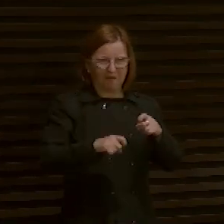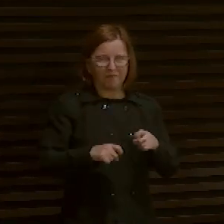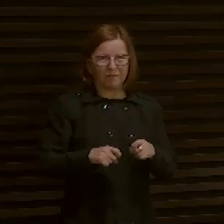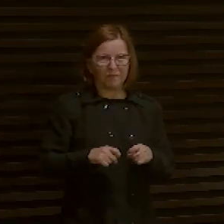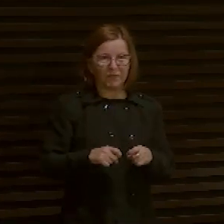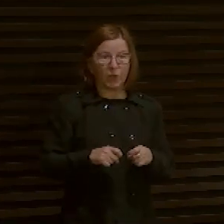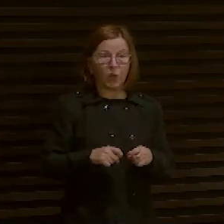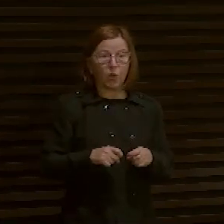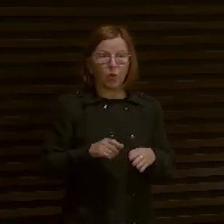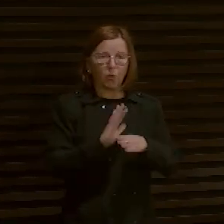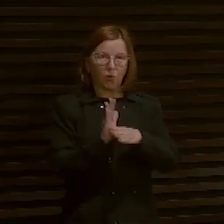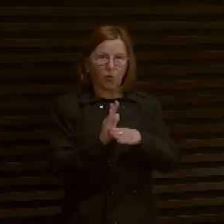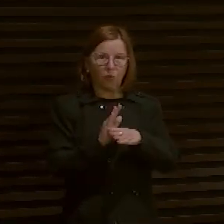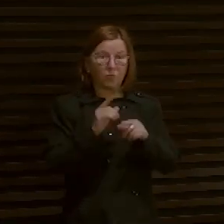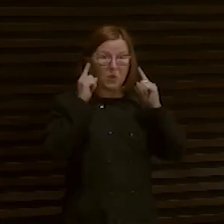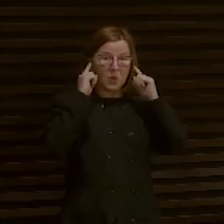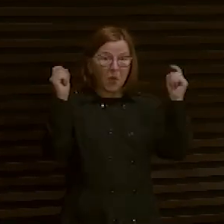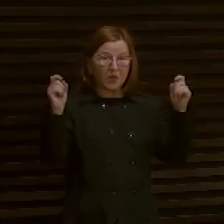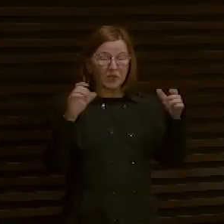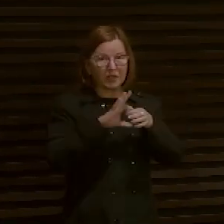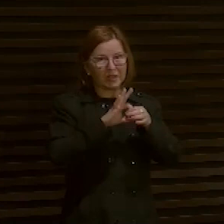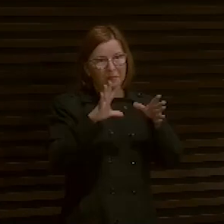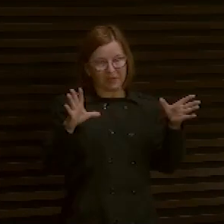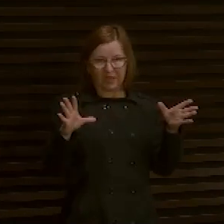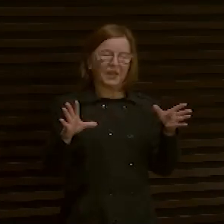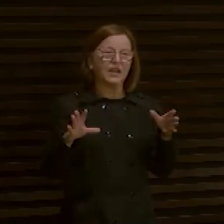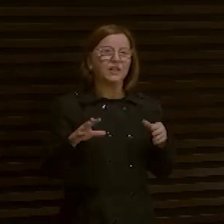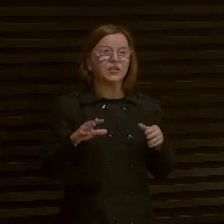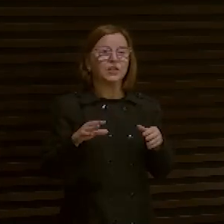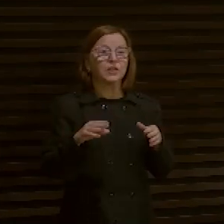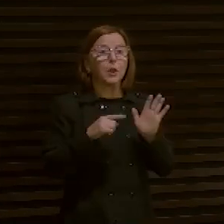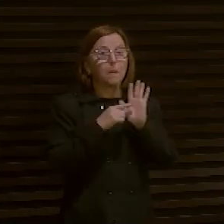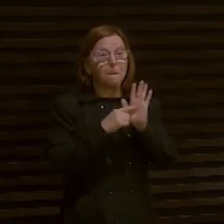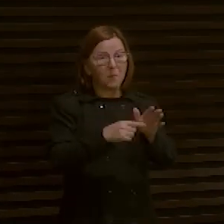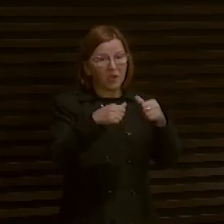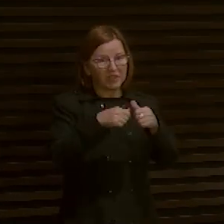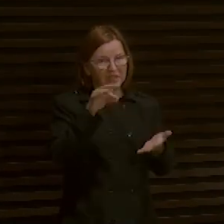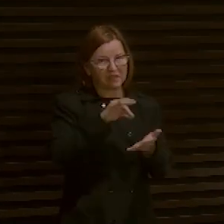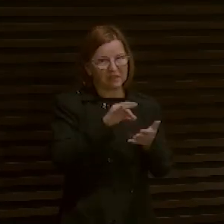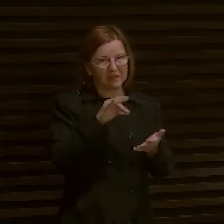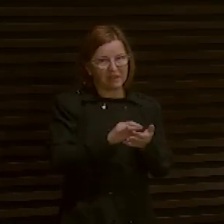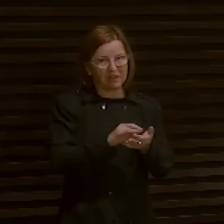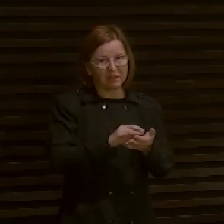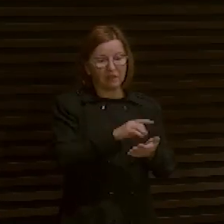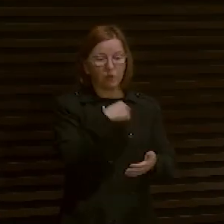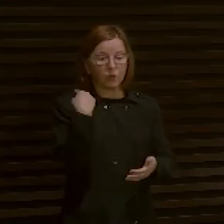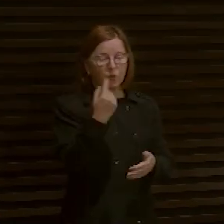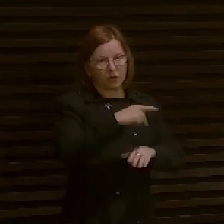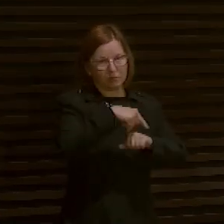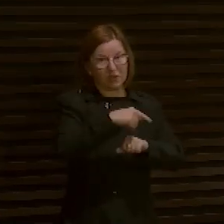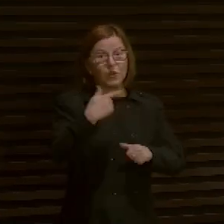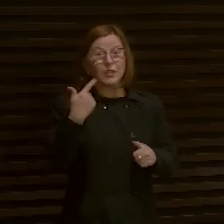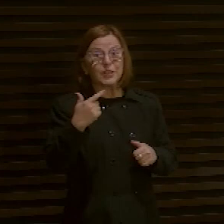da Liberdade, que muitos querem boicotar, falou sobre isso e mostrou essa realidade. E o nosso país é o segundo